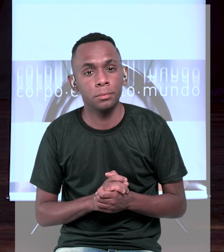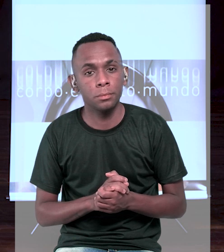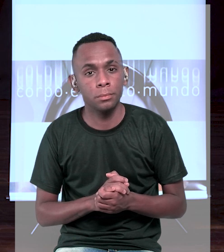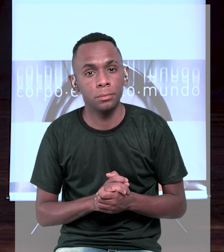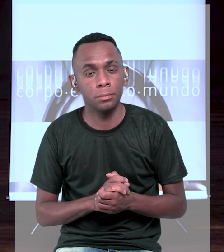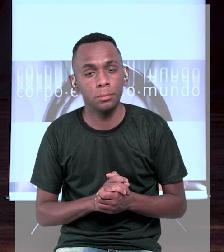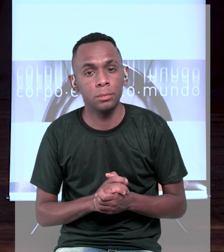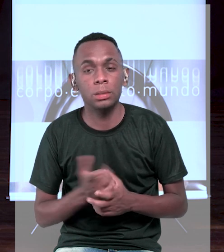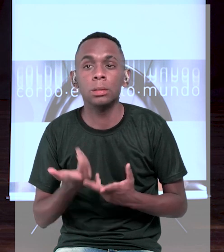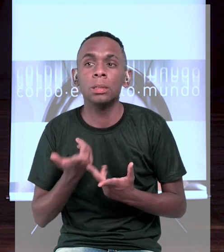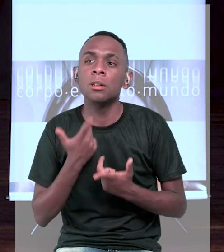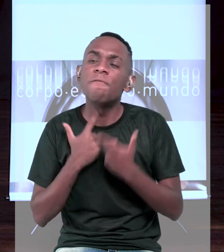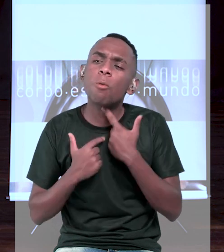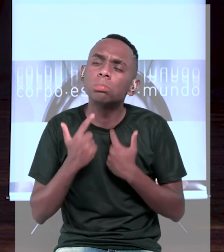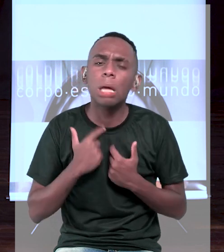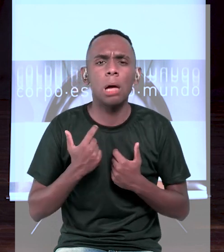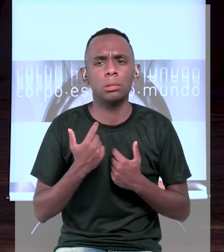Esse instinto estranho